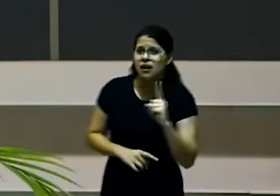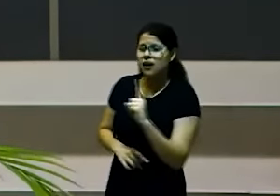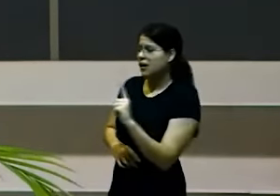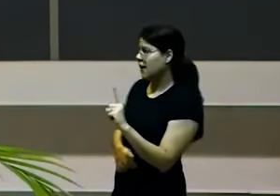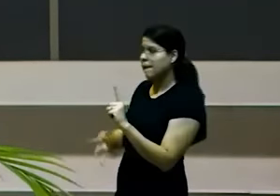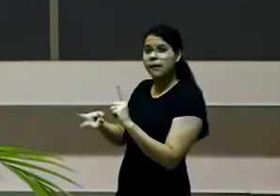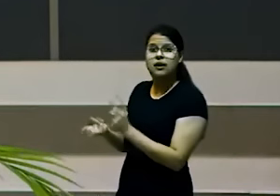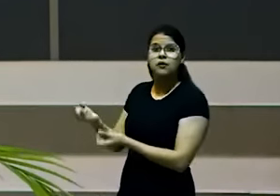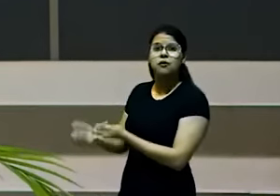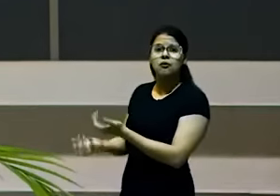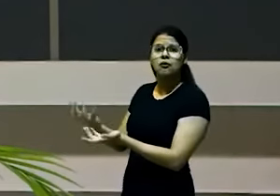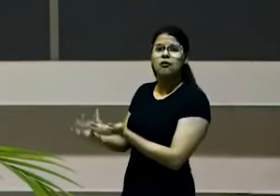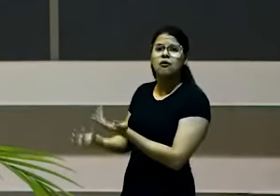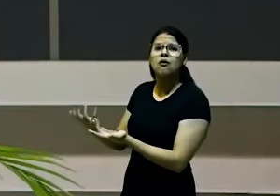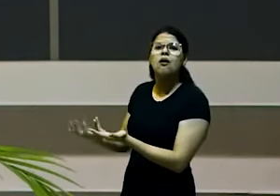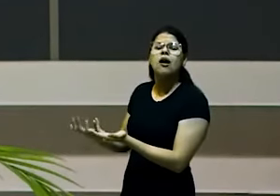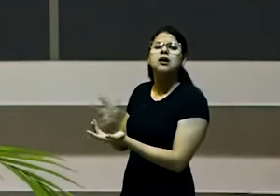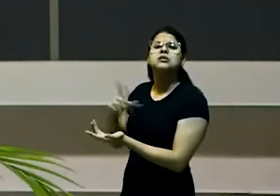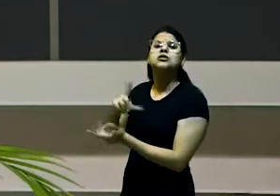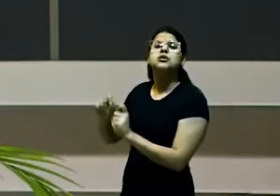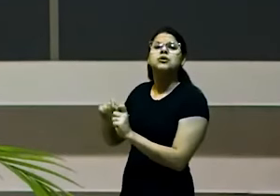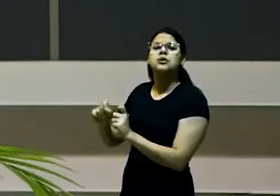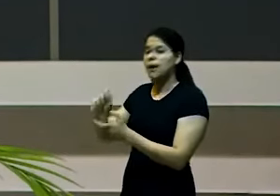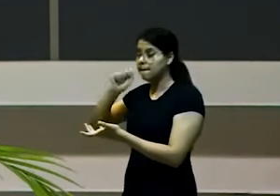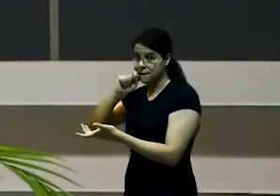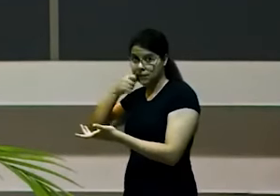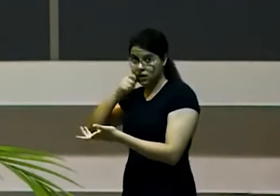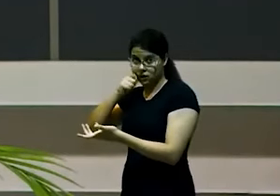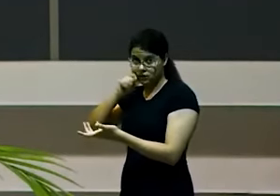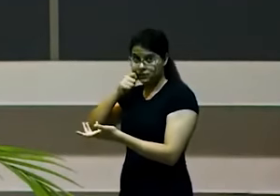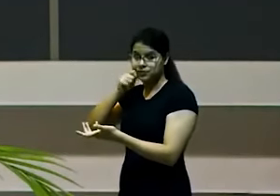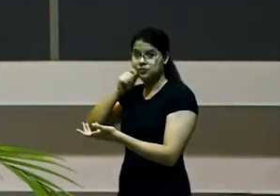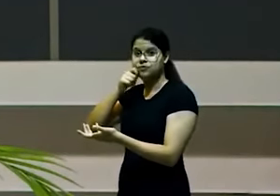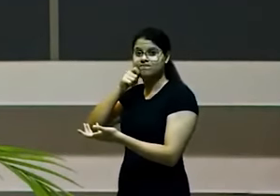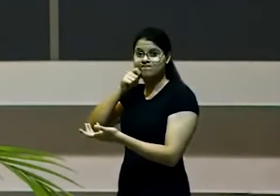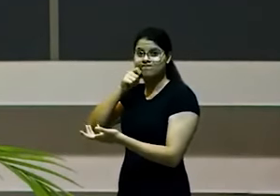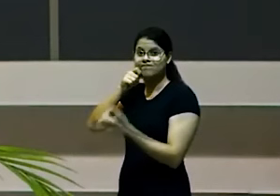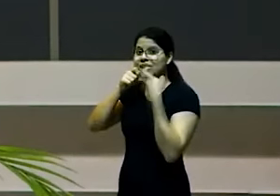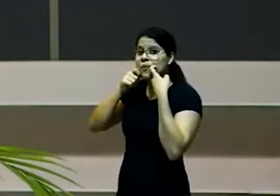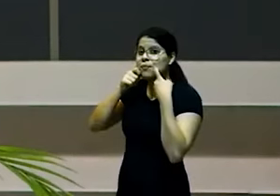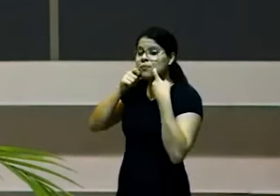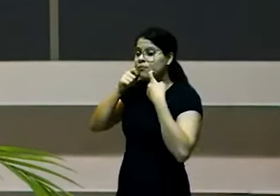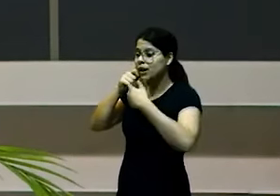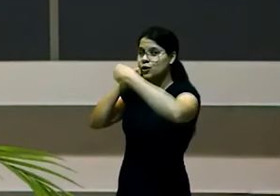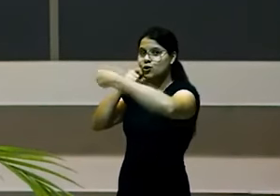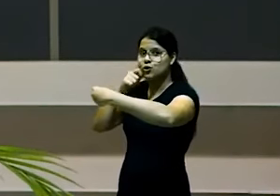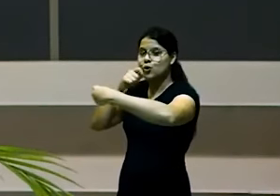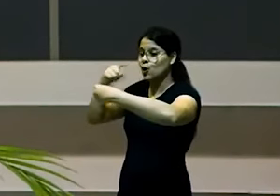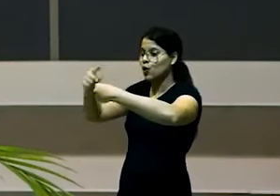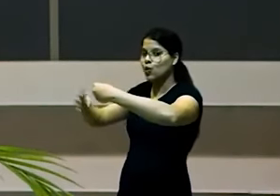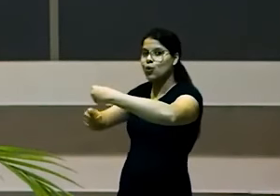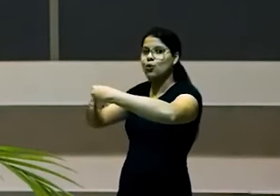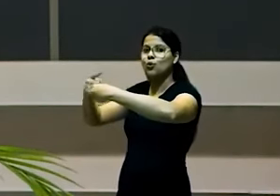fogueira e na fogueira já tinha pão já tinha peixe e